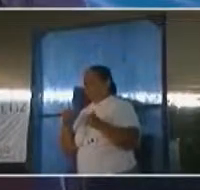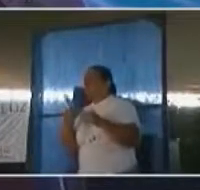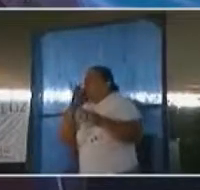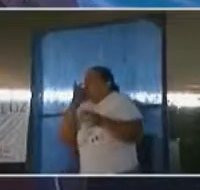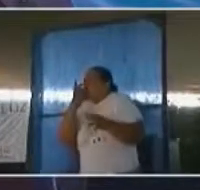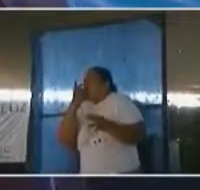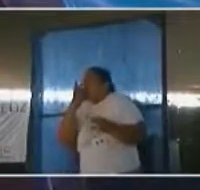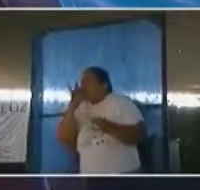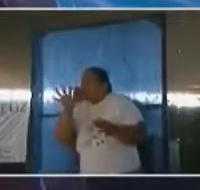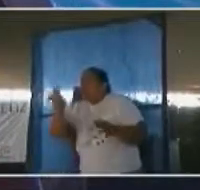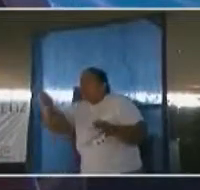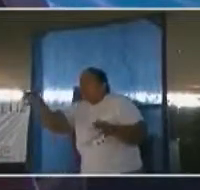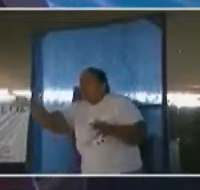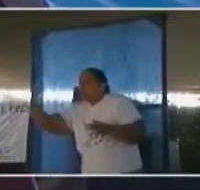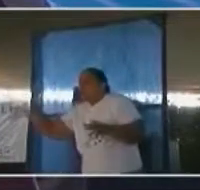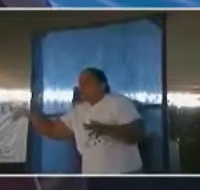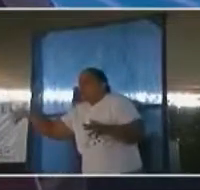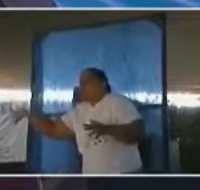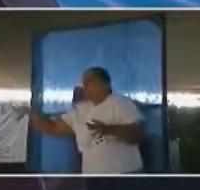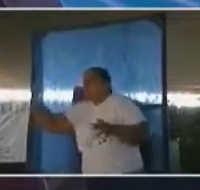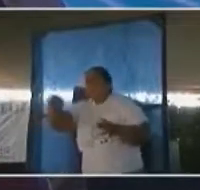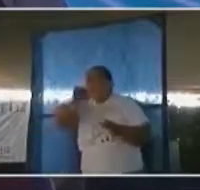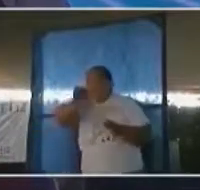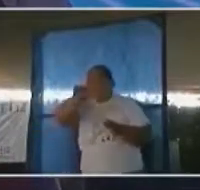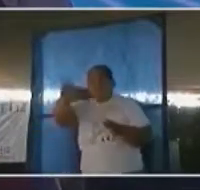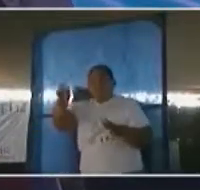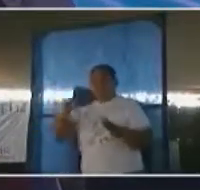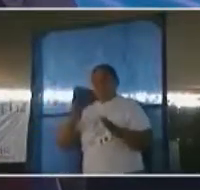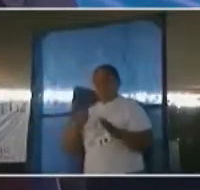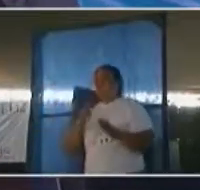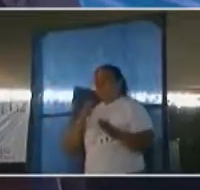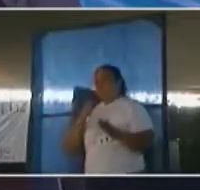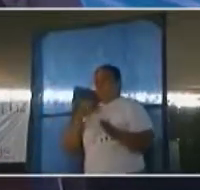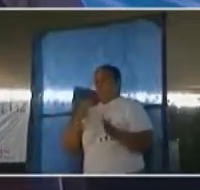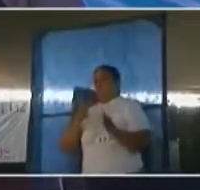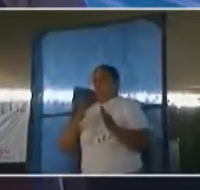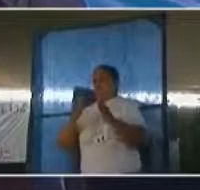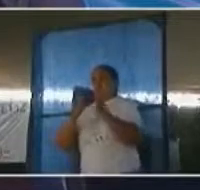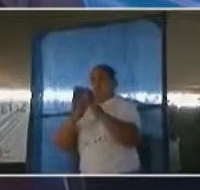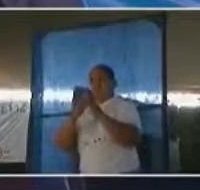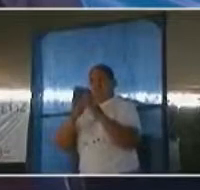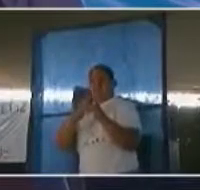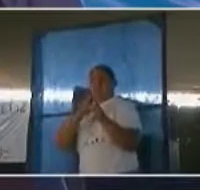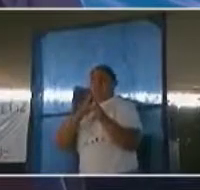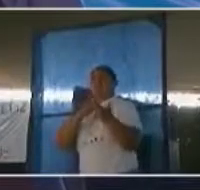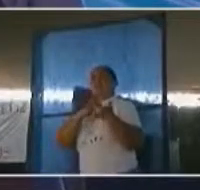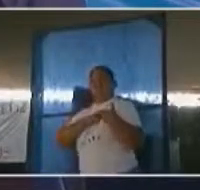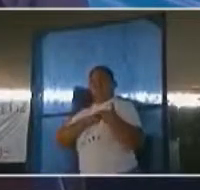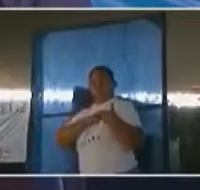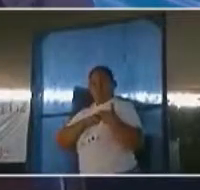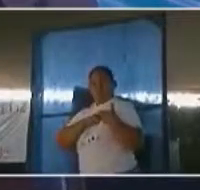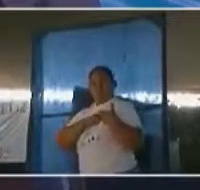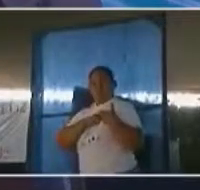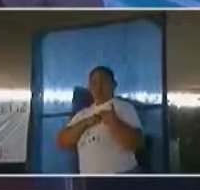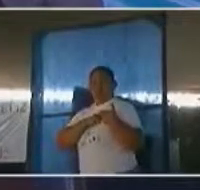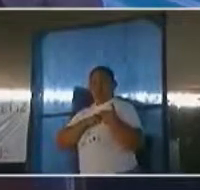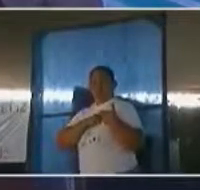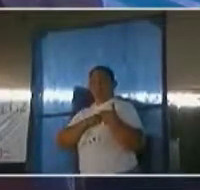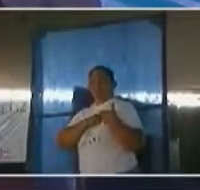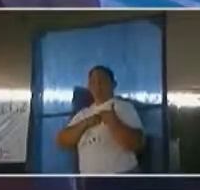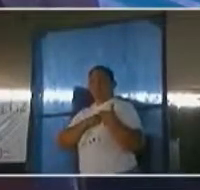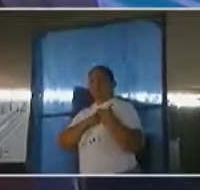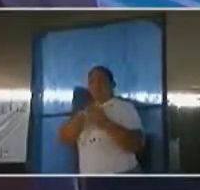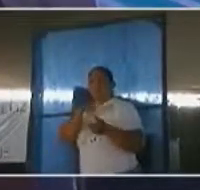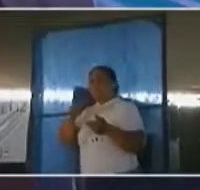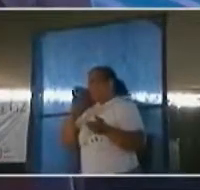vejo que em todas as coisas vocês são muito religiosos. De fato, Quando eu estava andando